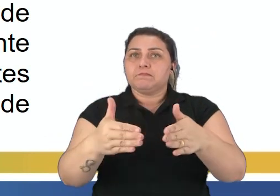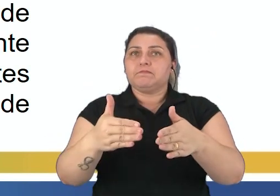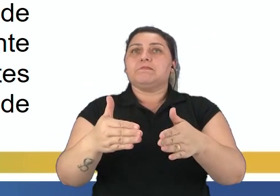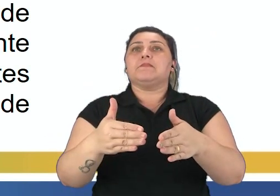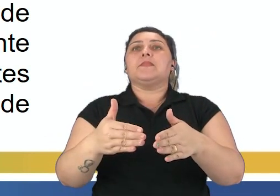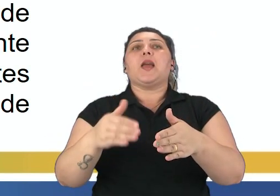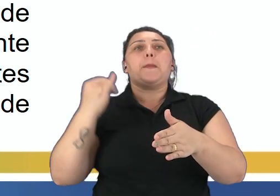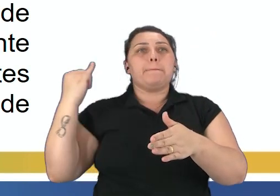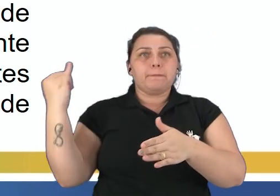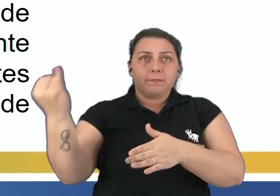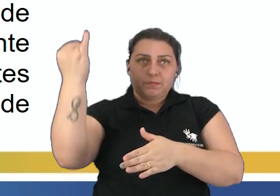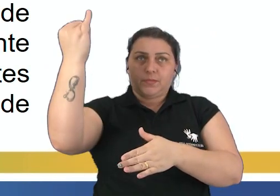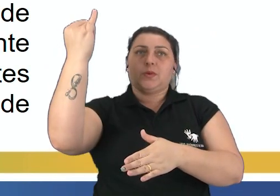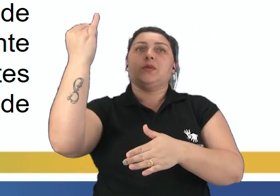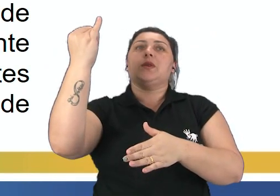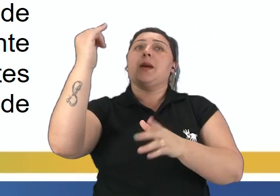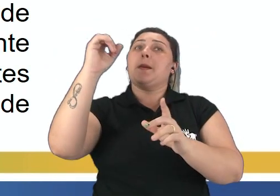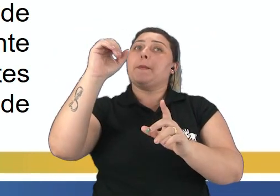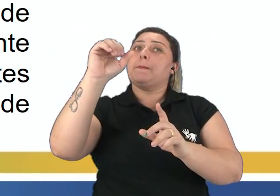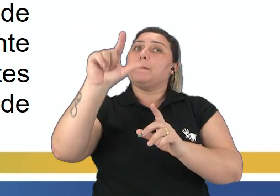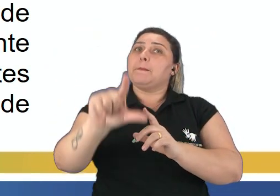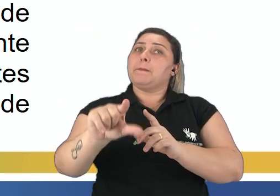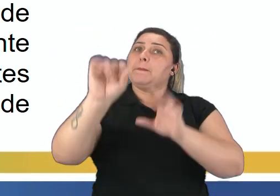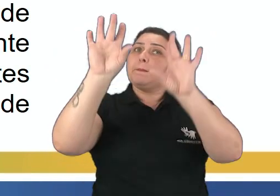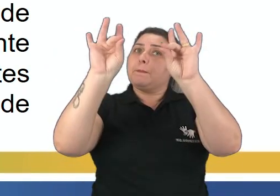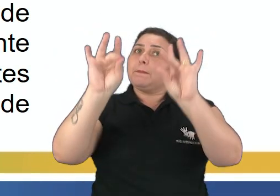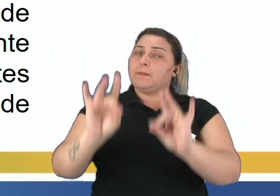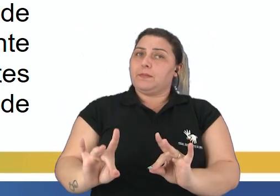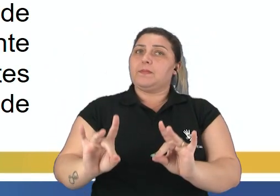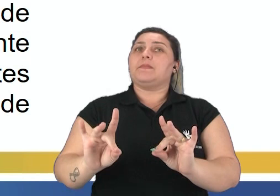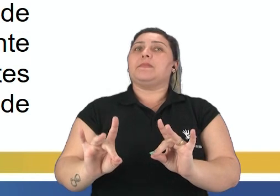foi importante localidade em